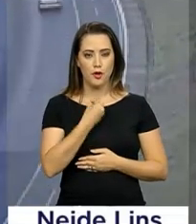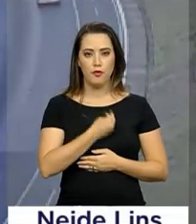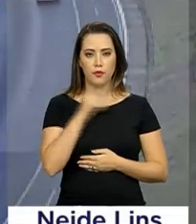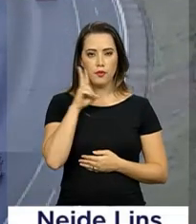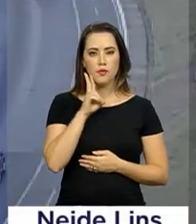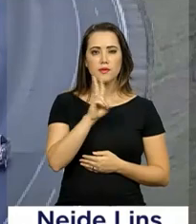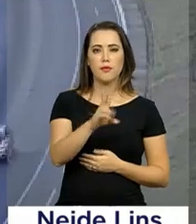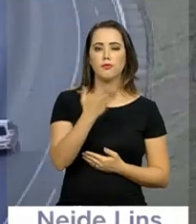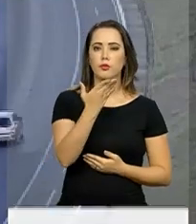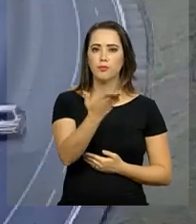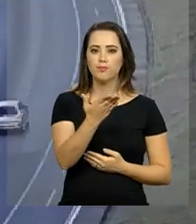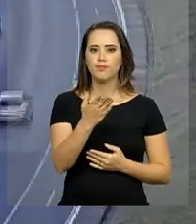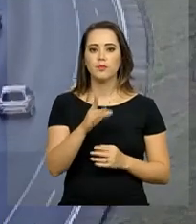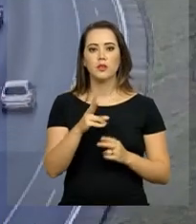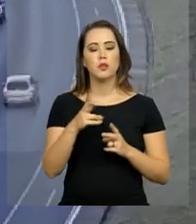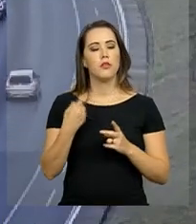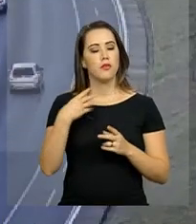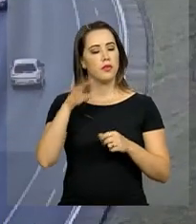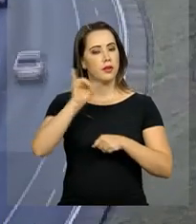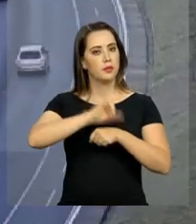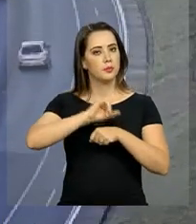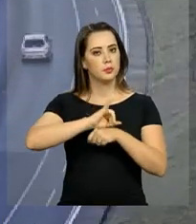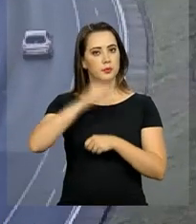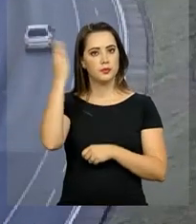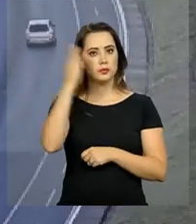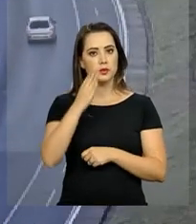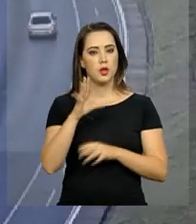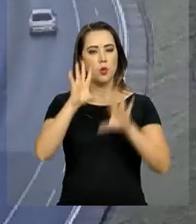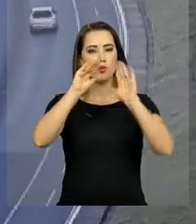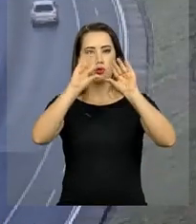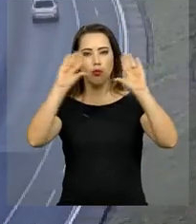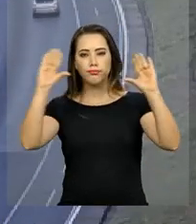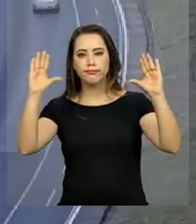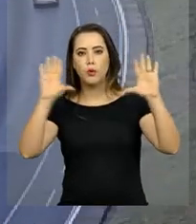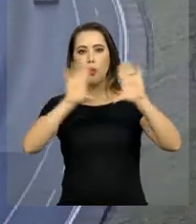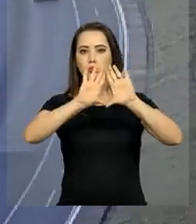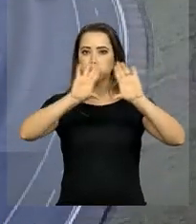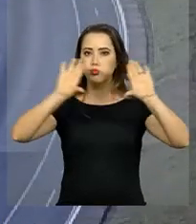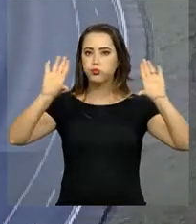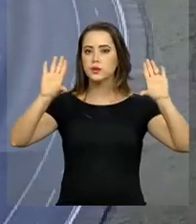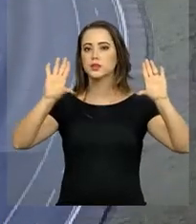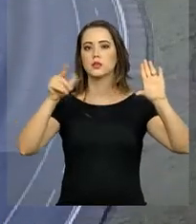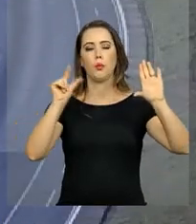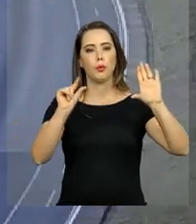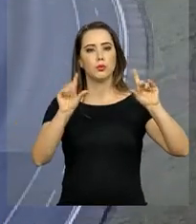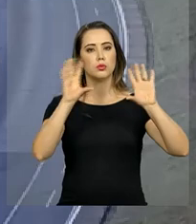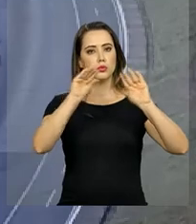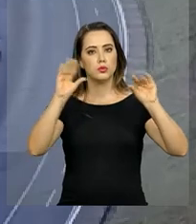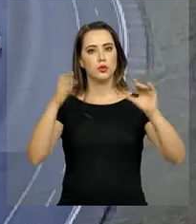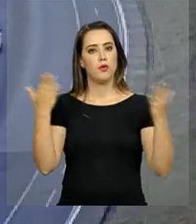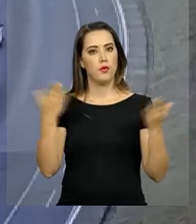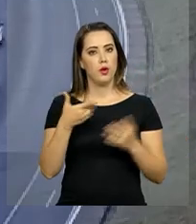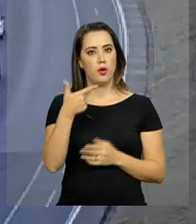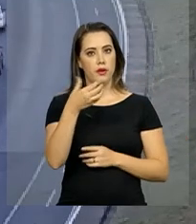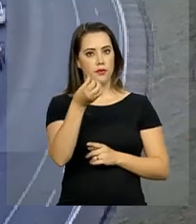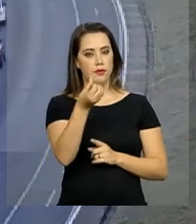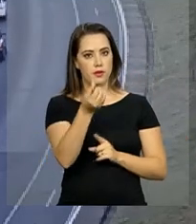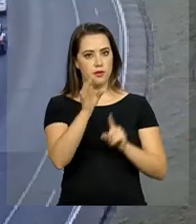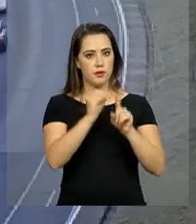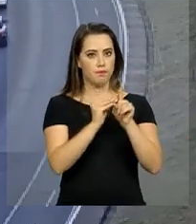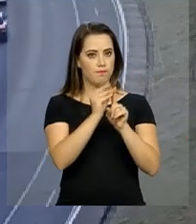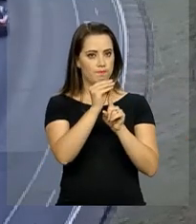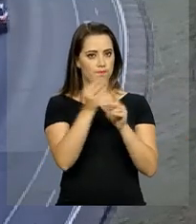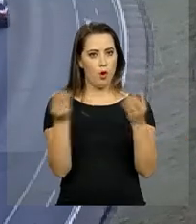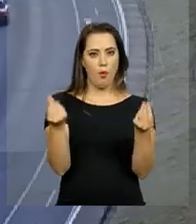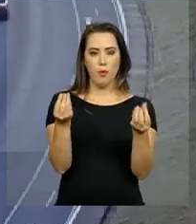vivo da capital federal. Céu com poucas nuvens em Brasília e neste momento faz 26 graus. A umidade relativa do